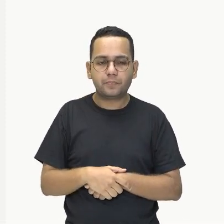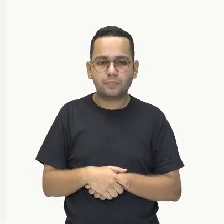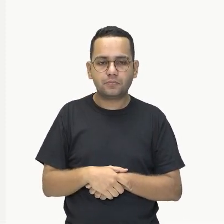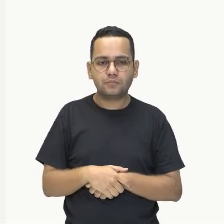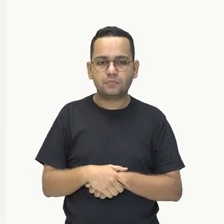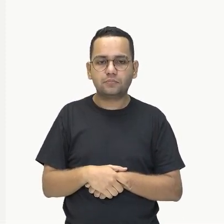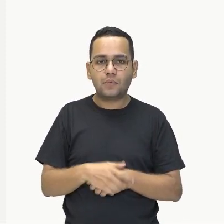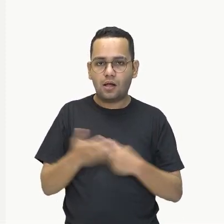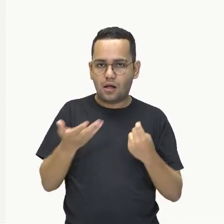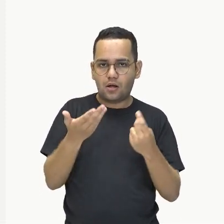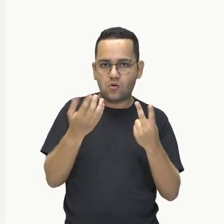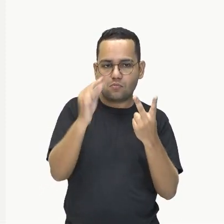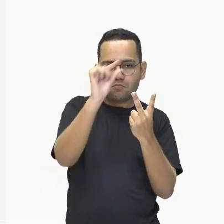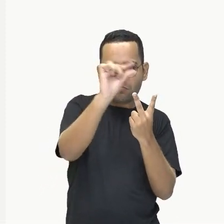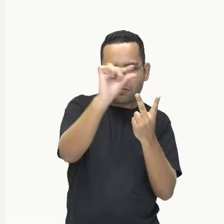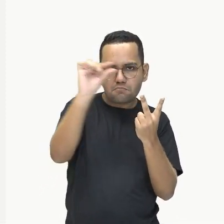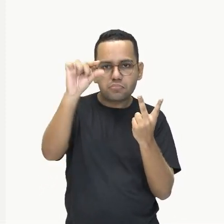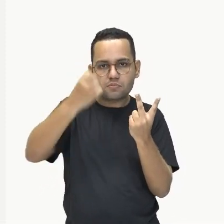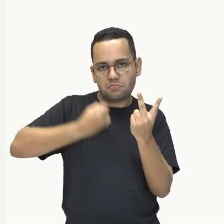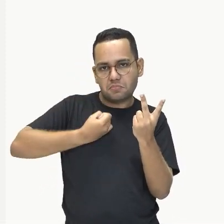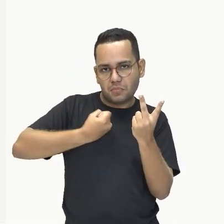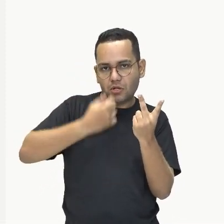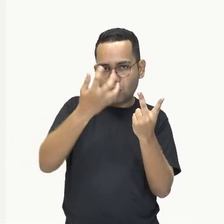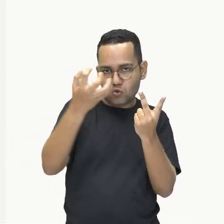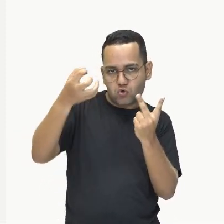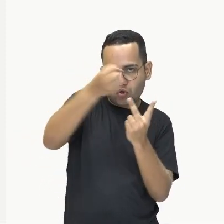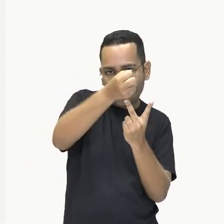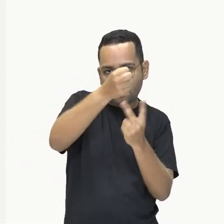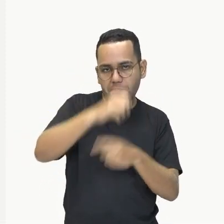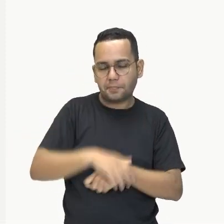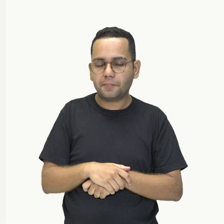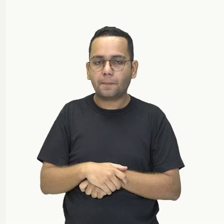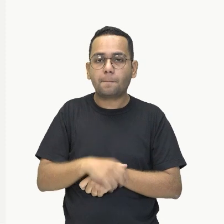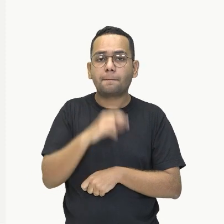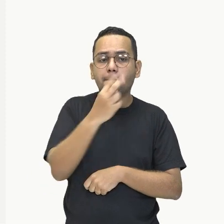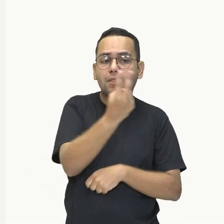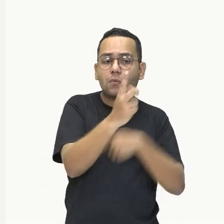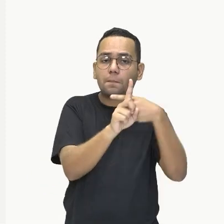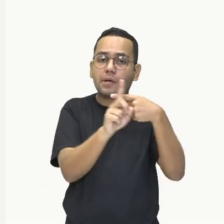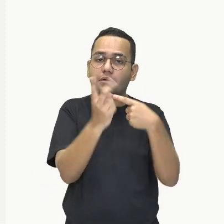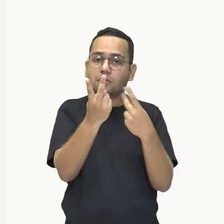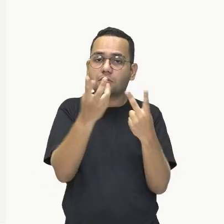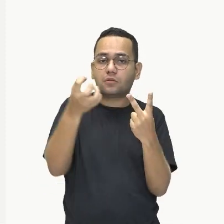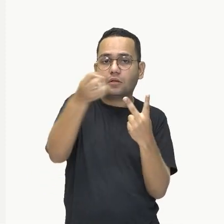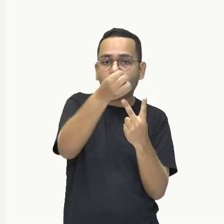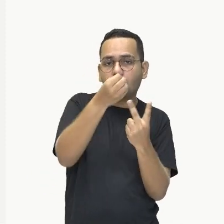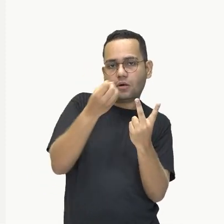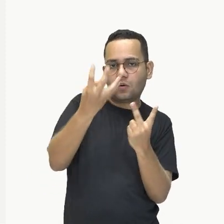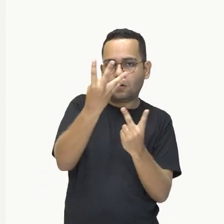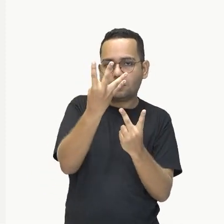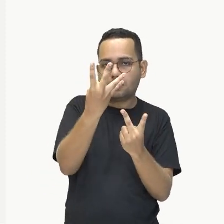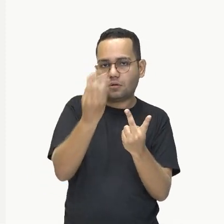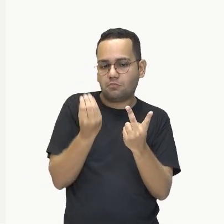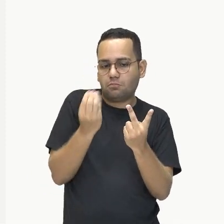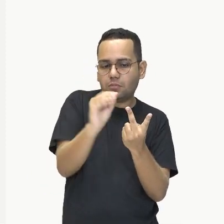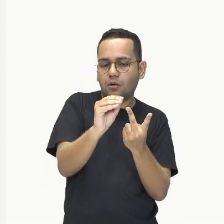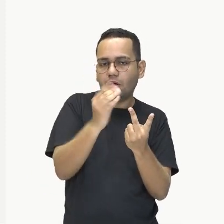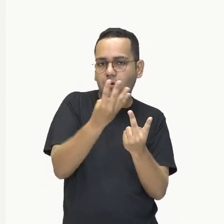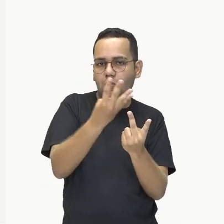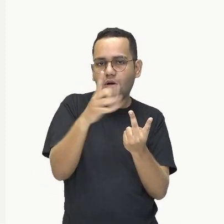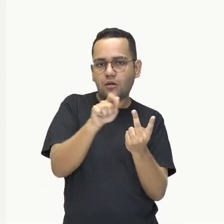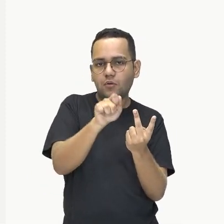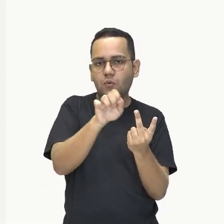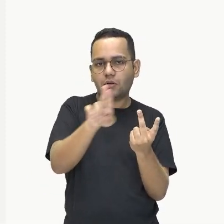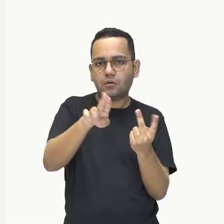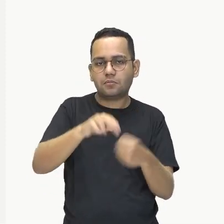os nossos expoentes. 2 mais 2, então eu tenho 4. Tá?